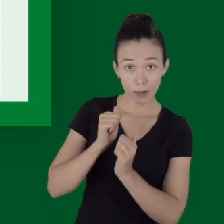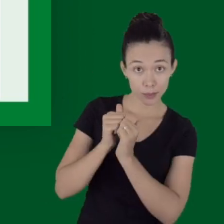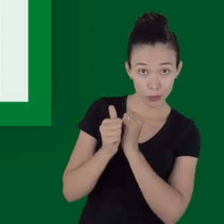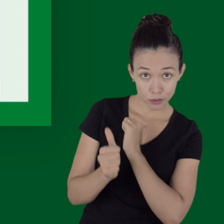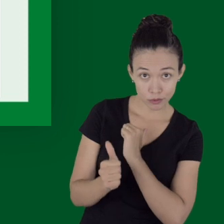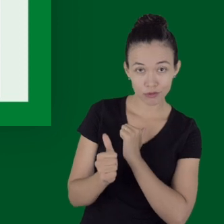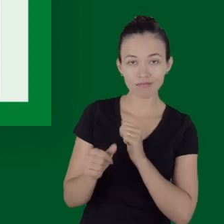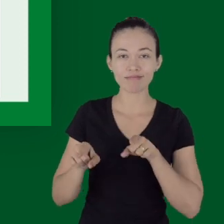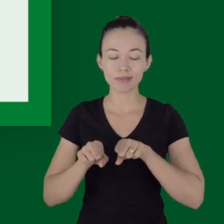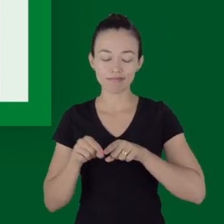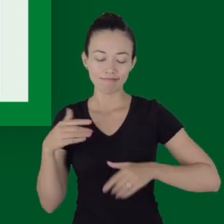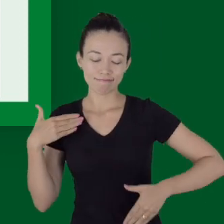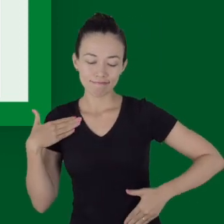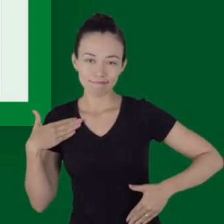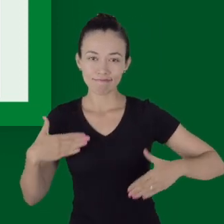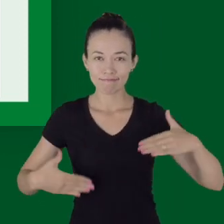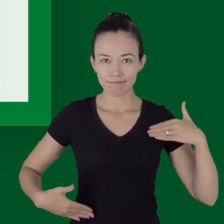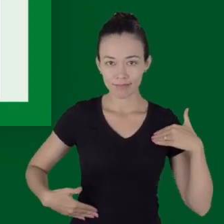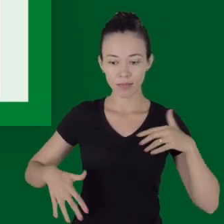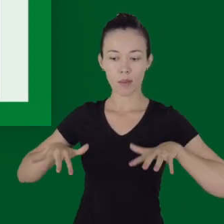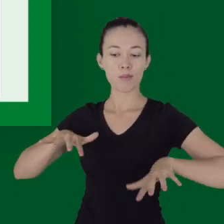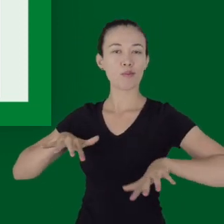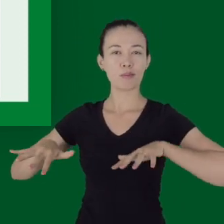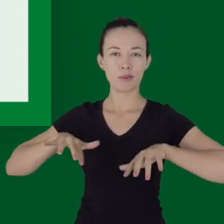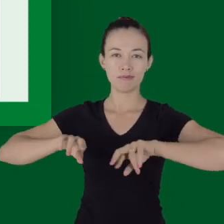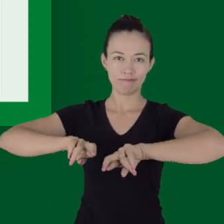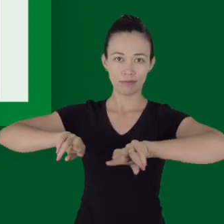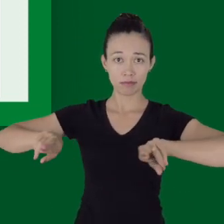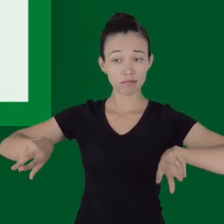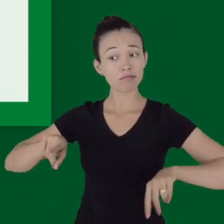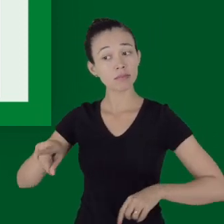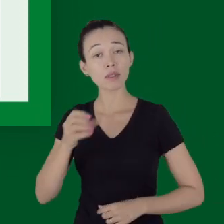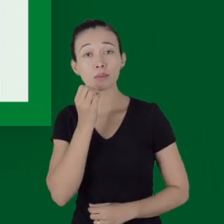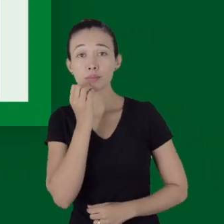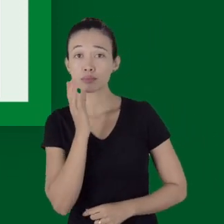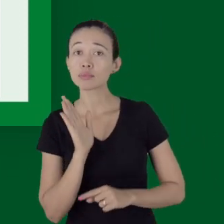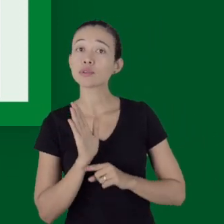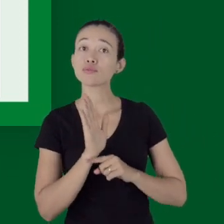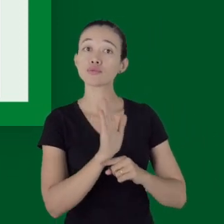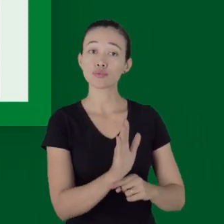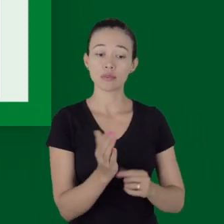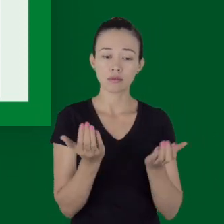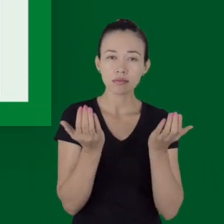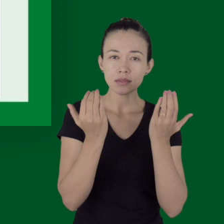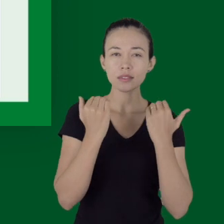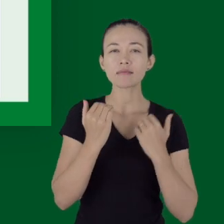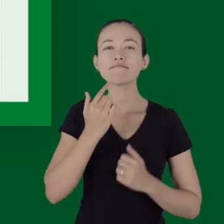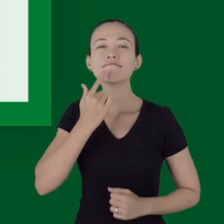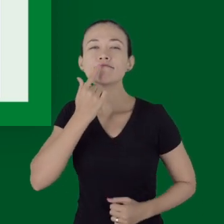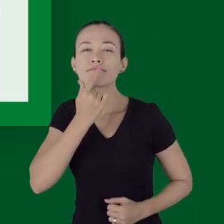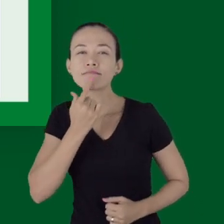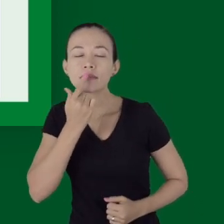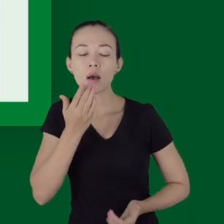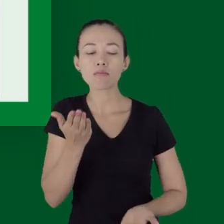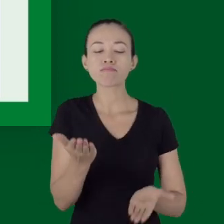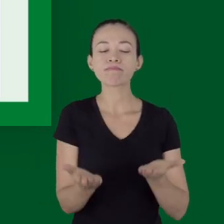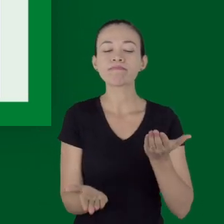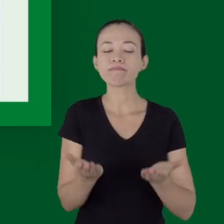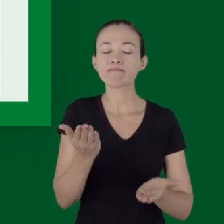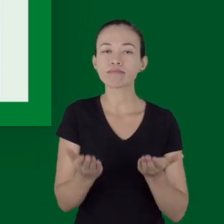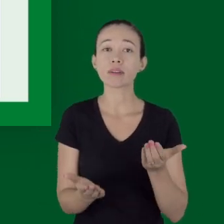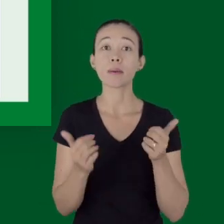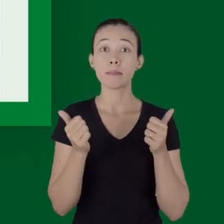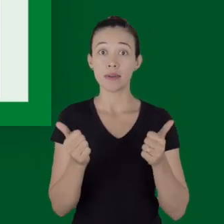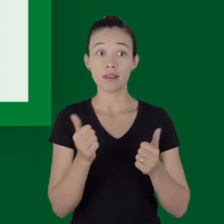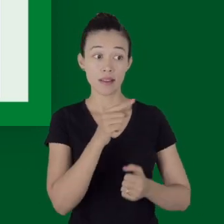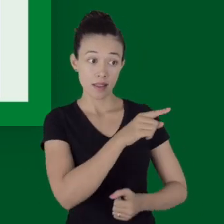Atividade física e esportes, né? Então, a atividade física é importante para auxiliar no controle da glicose e